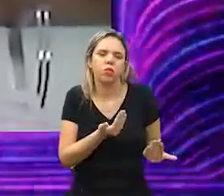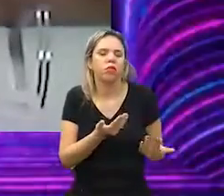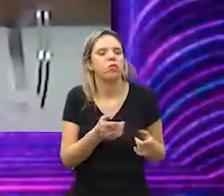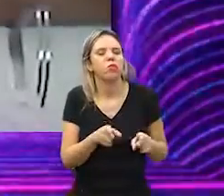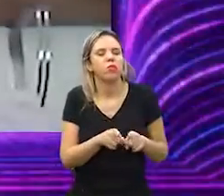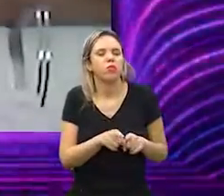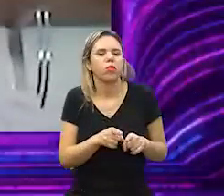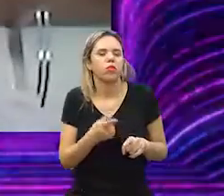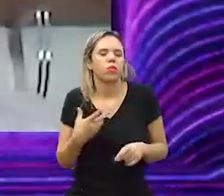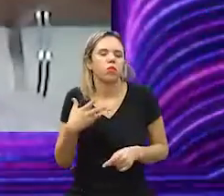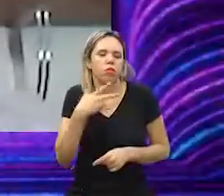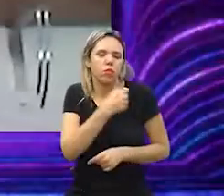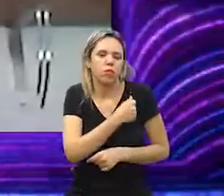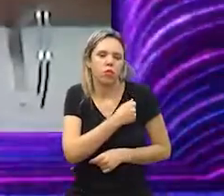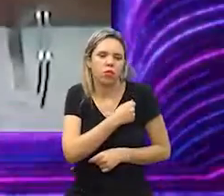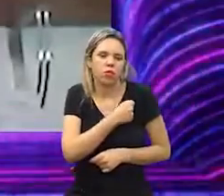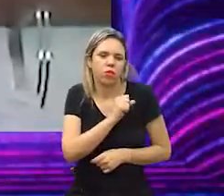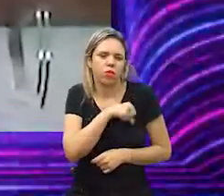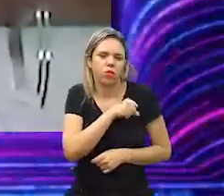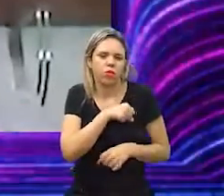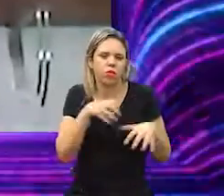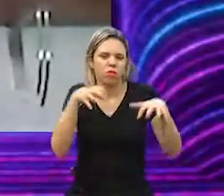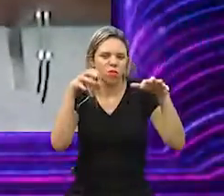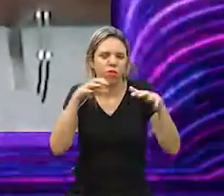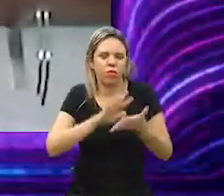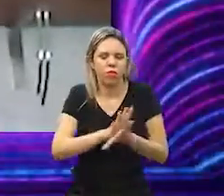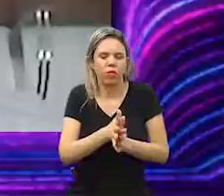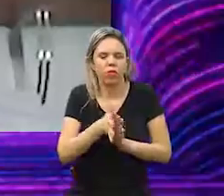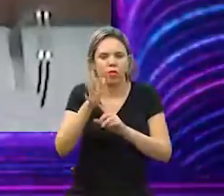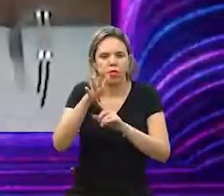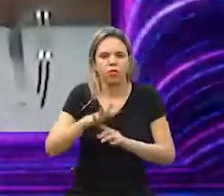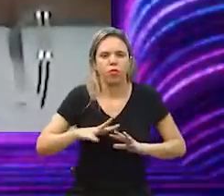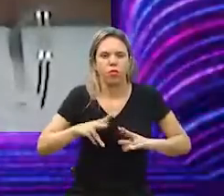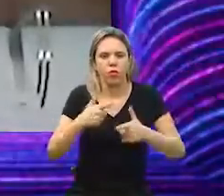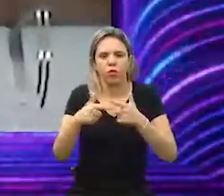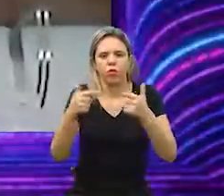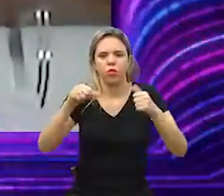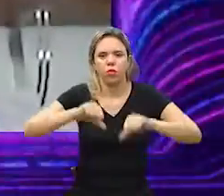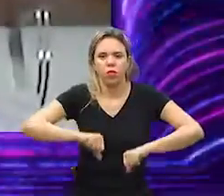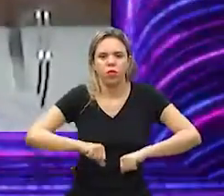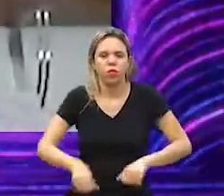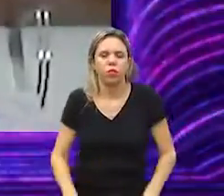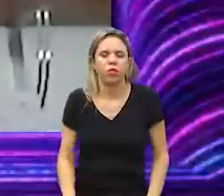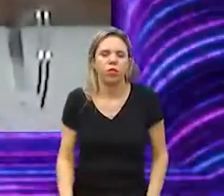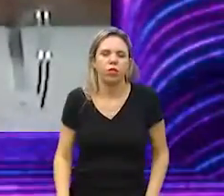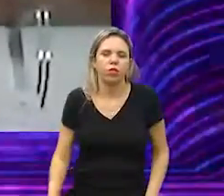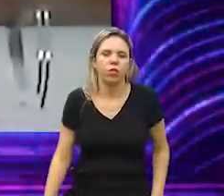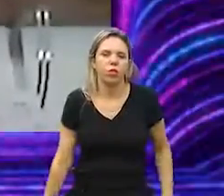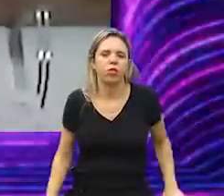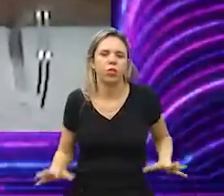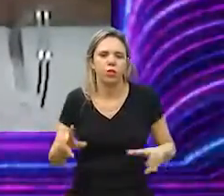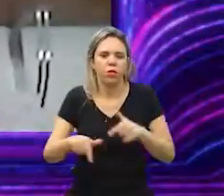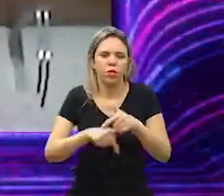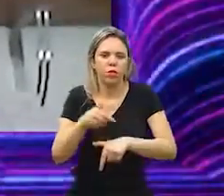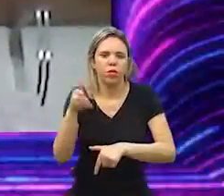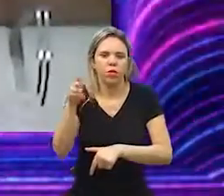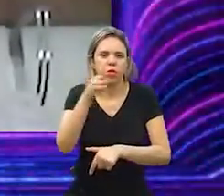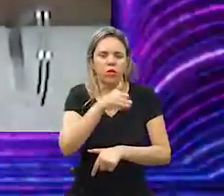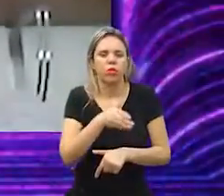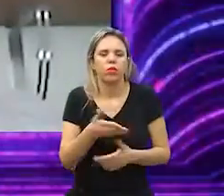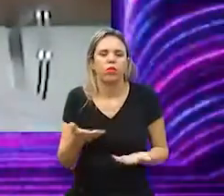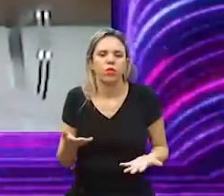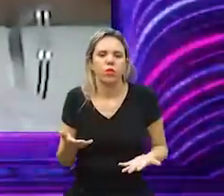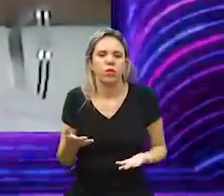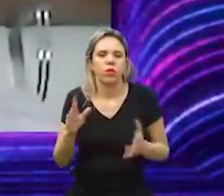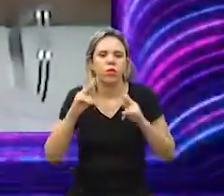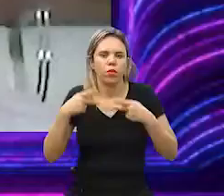o mundo e você não tem um vilão que é o cruel, que desencadeia todos os fatos terríveis, né? Todo mundo trafega numa grande zona